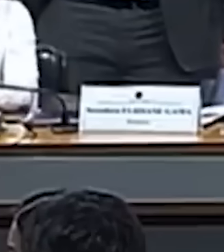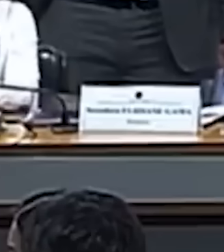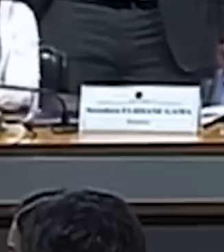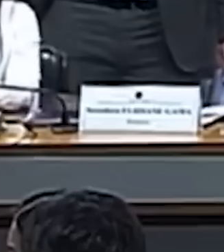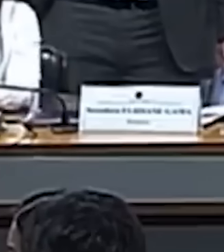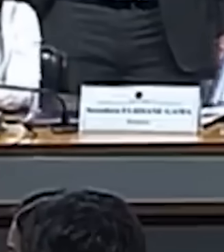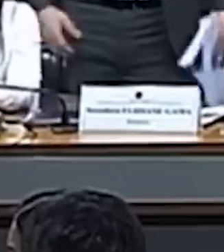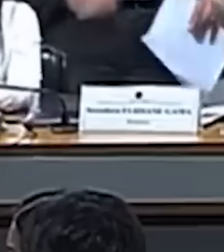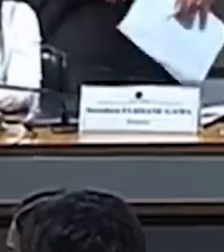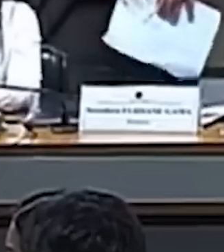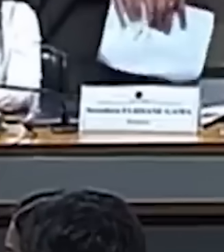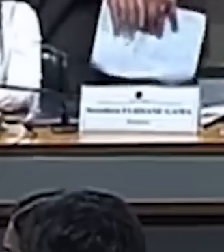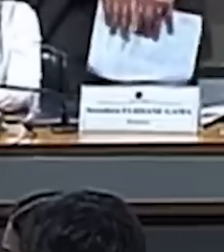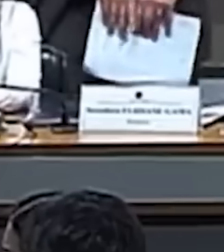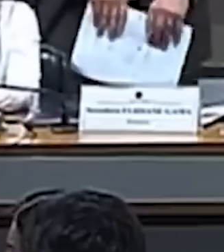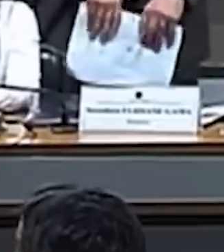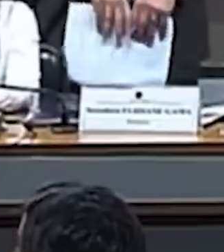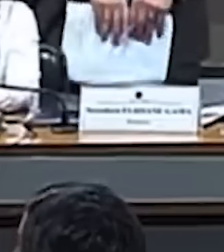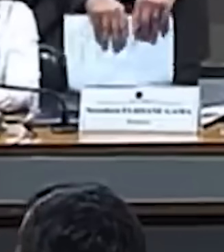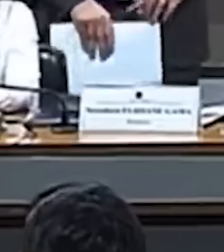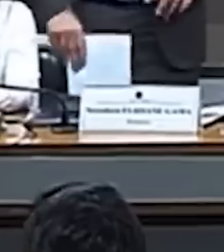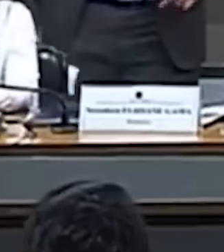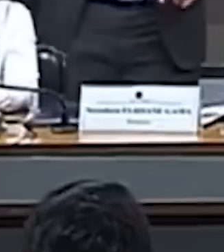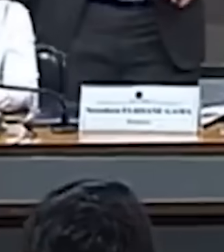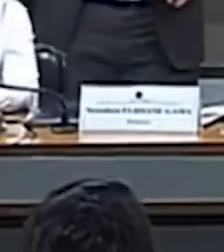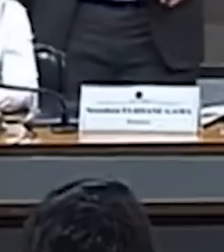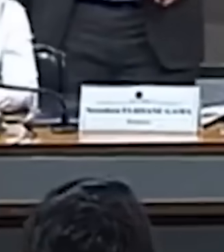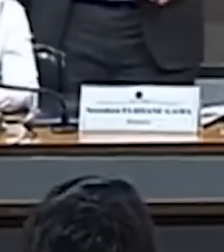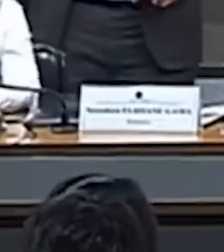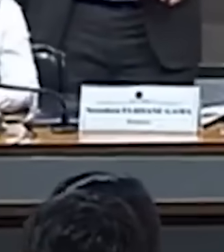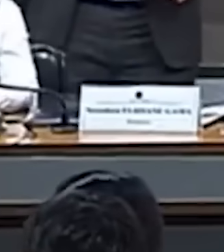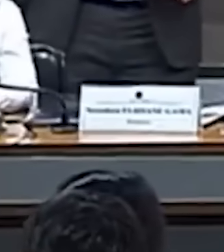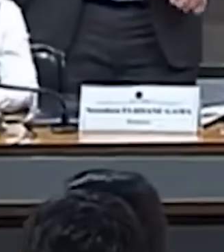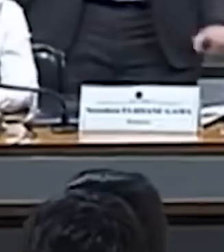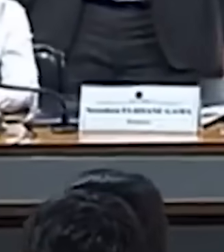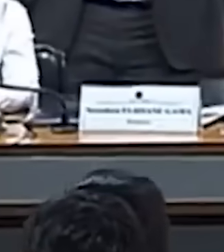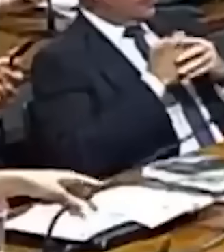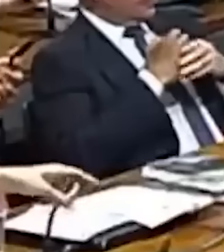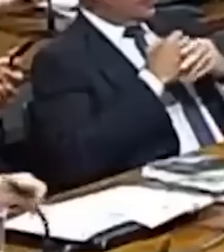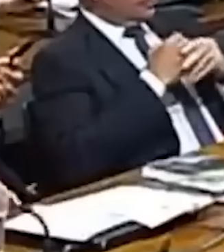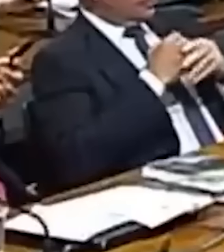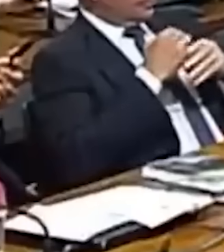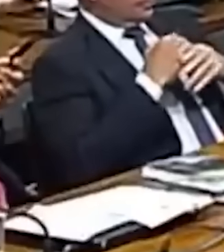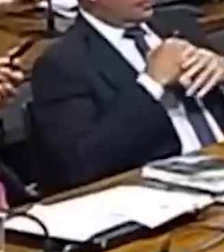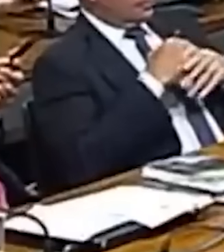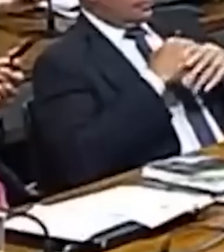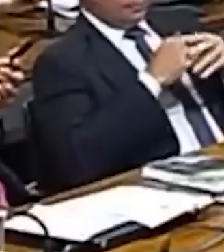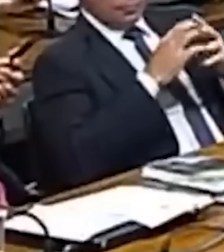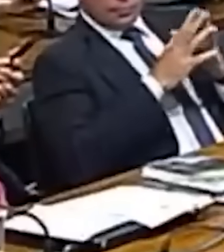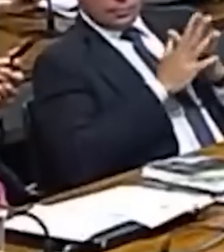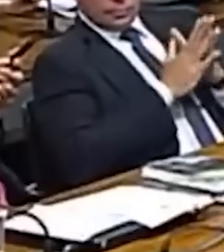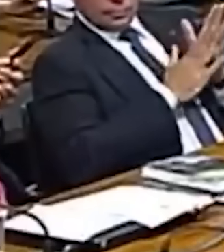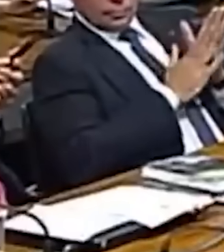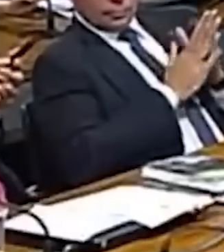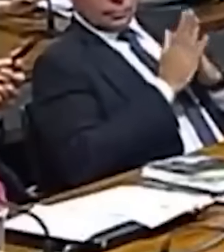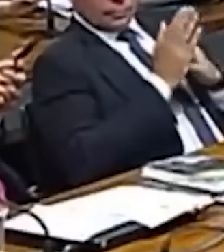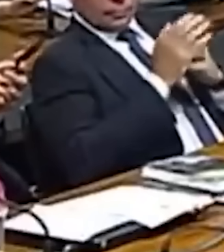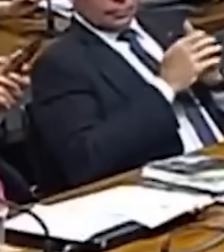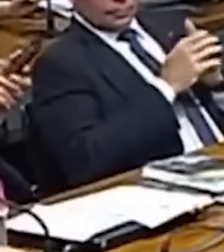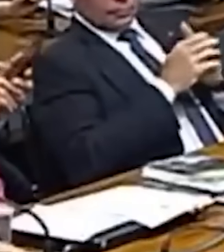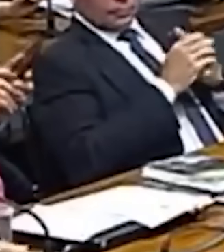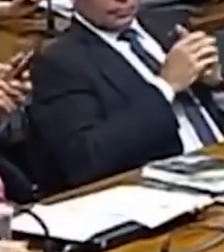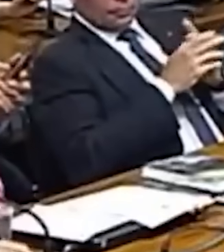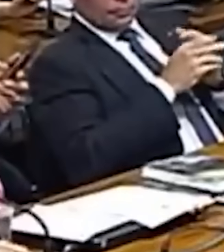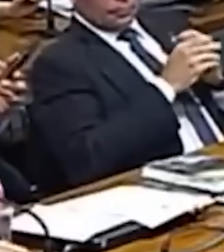manifestar. O deputado vem vestido da forma como quer, como se fosse um aerolook, e ainda quer tumultuar os trabalhos da CPMI. Então